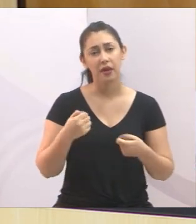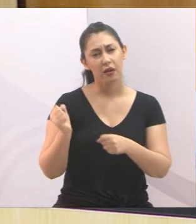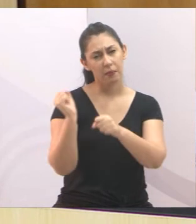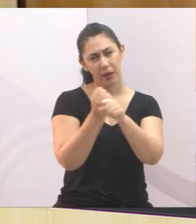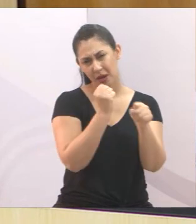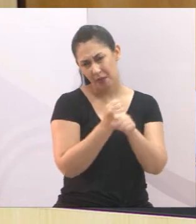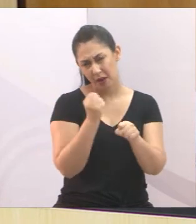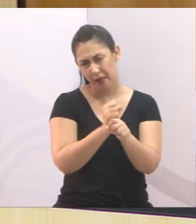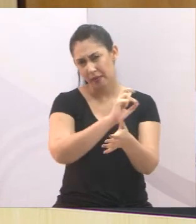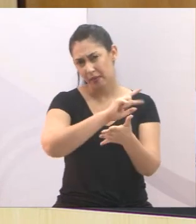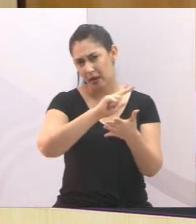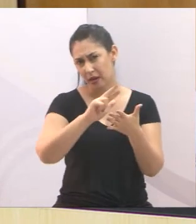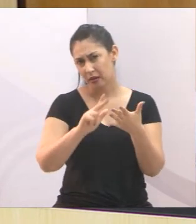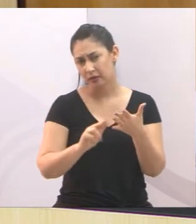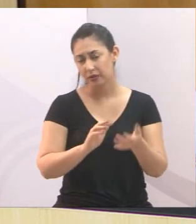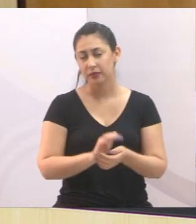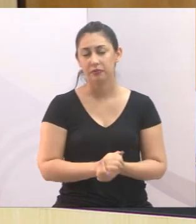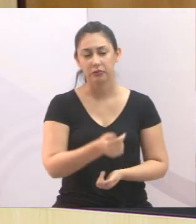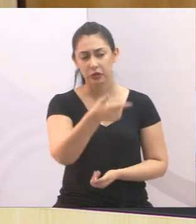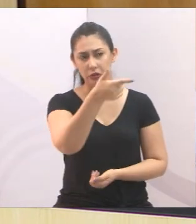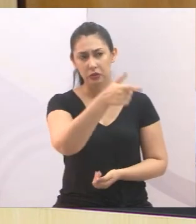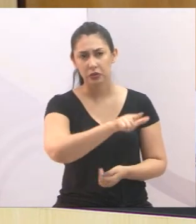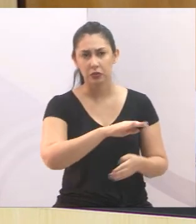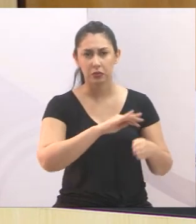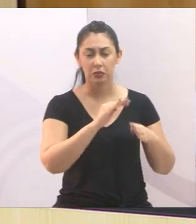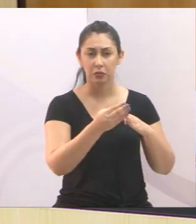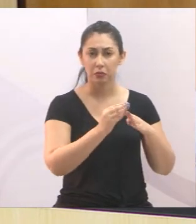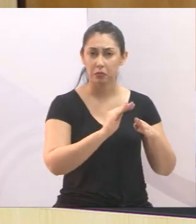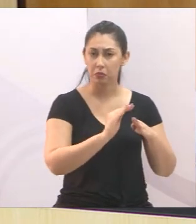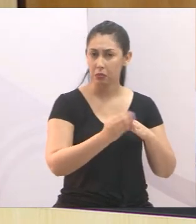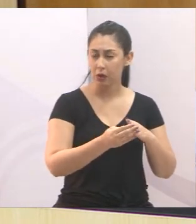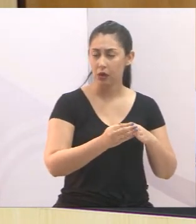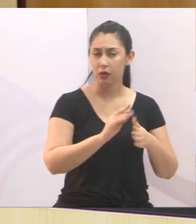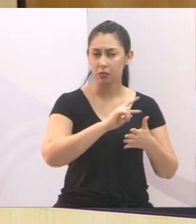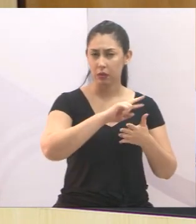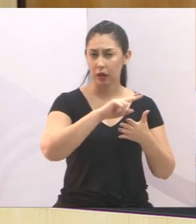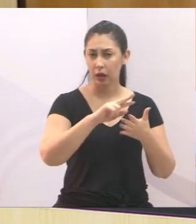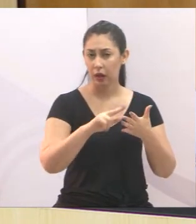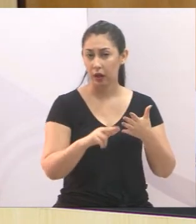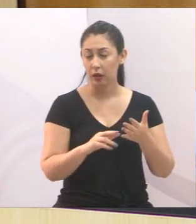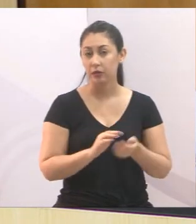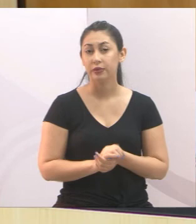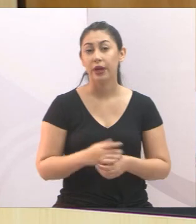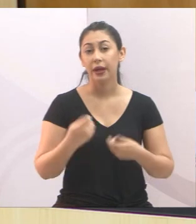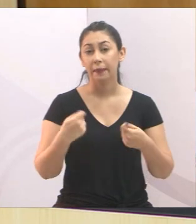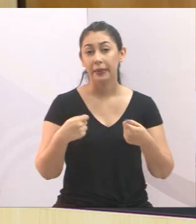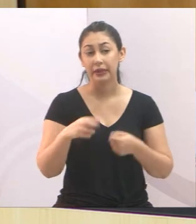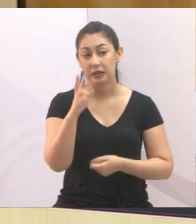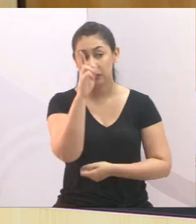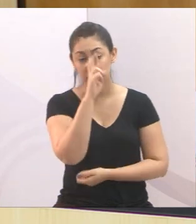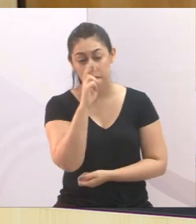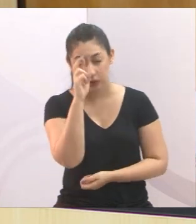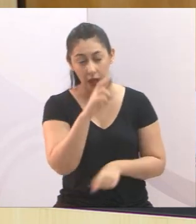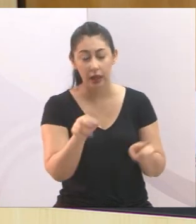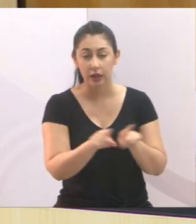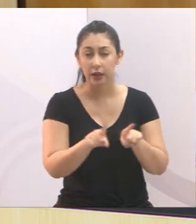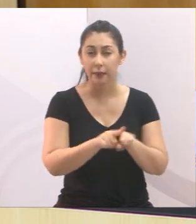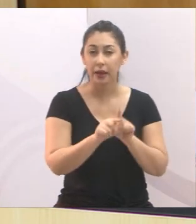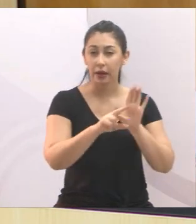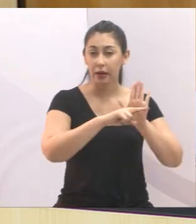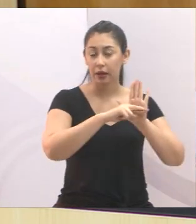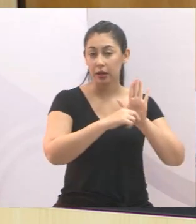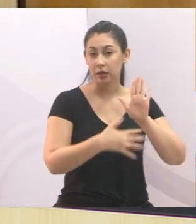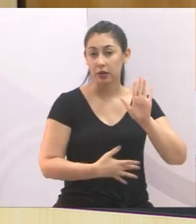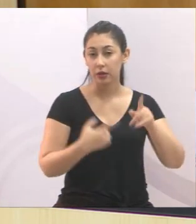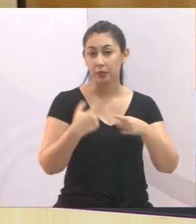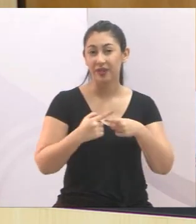de infraestrutura. Bairro Jardim Maria Amélia, Santa Isaura, Santa Isabel e Santa Inês. Necessidade de vistoria, relatório final coletivo, pois